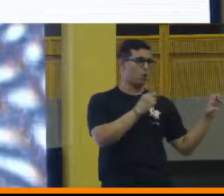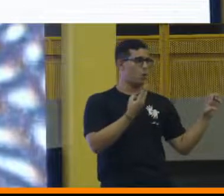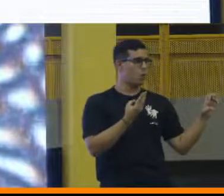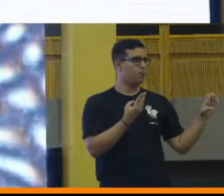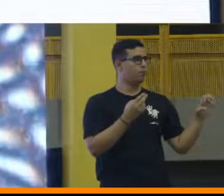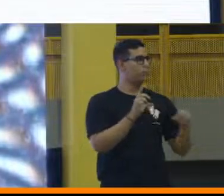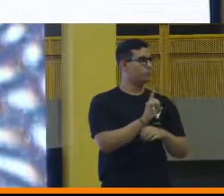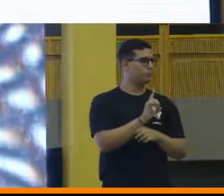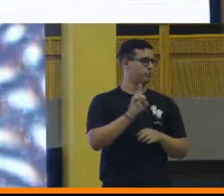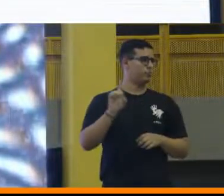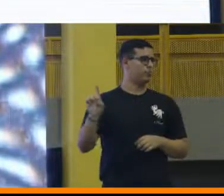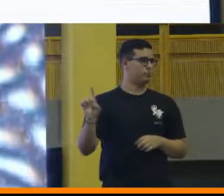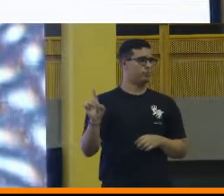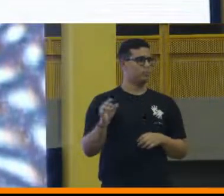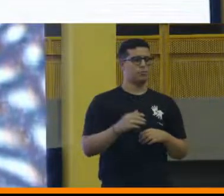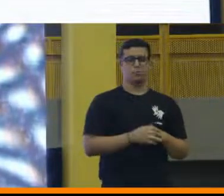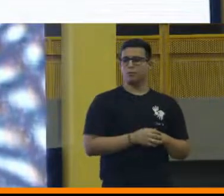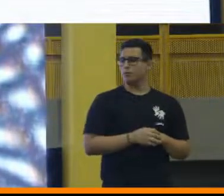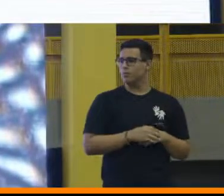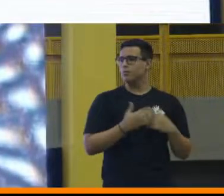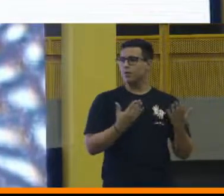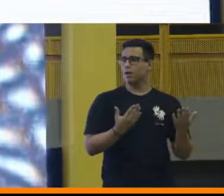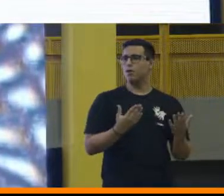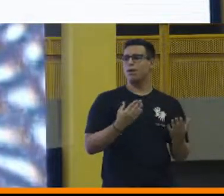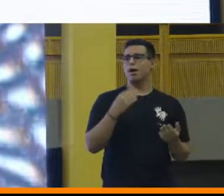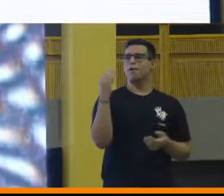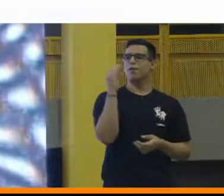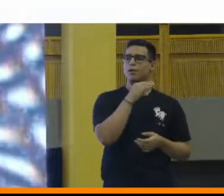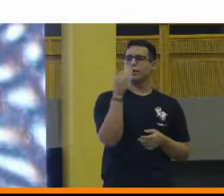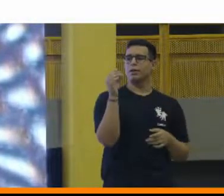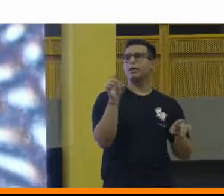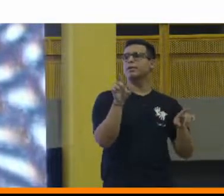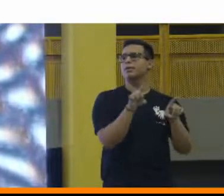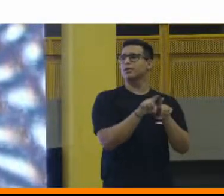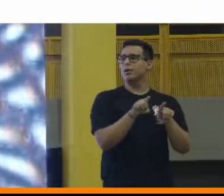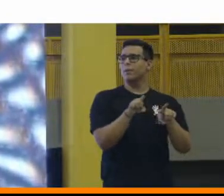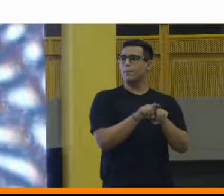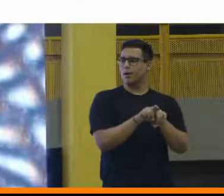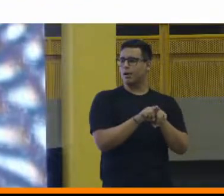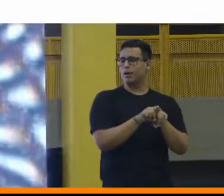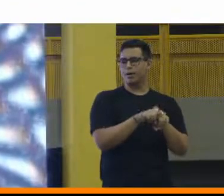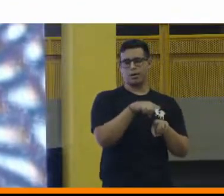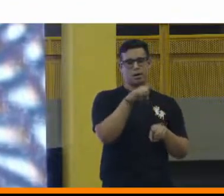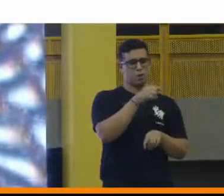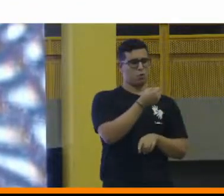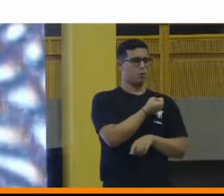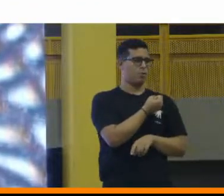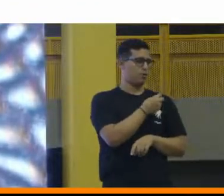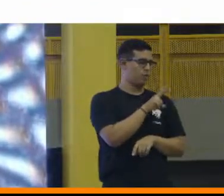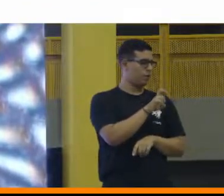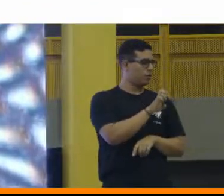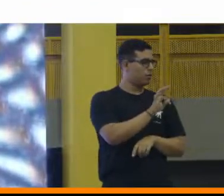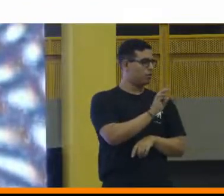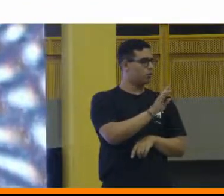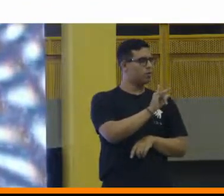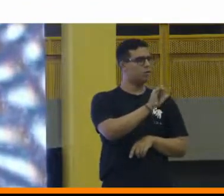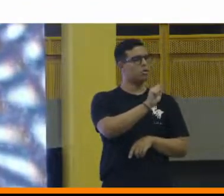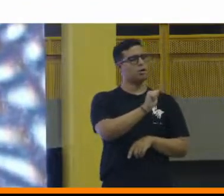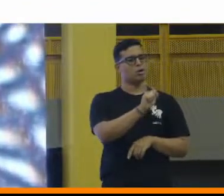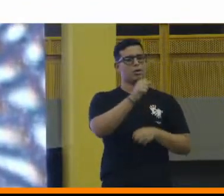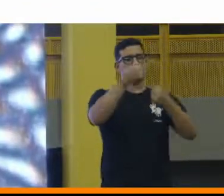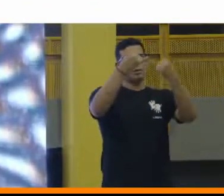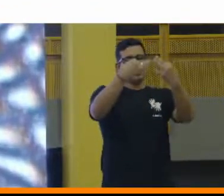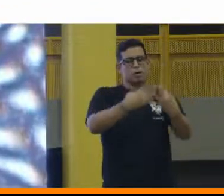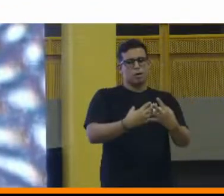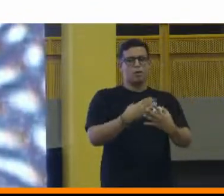para a direita. Então a velocidade é também uma grandeza vetorial que descreve com que